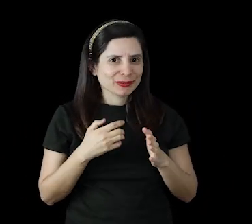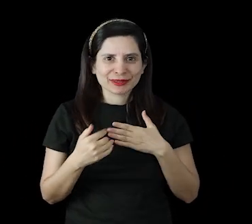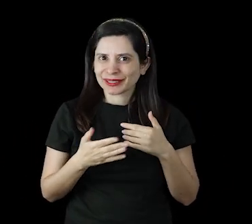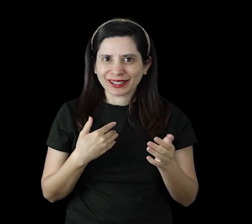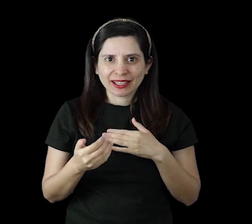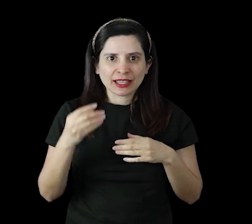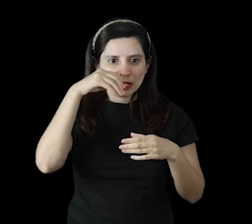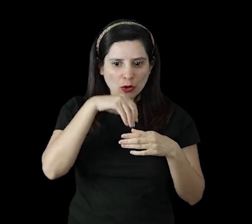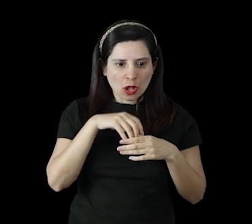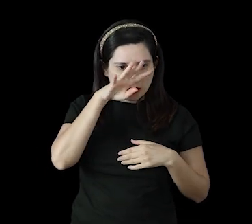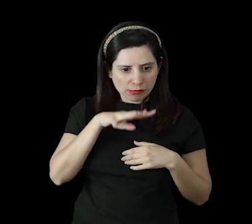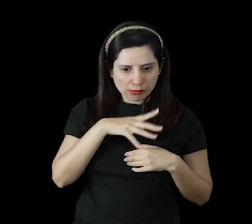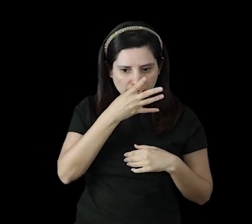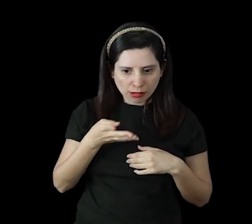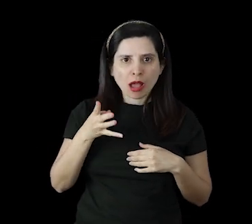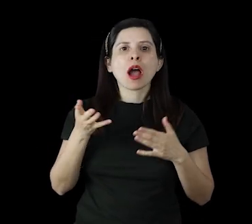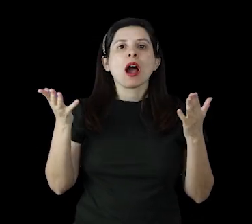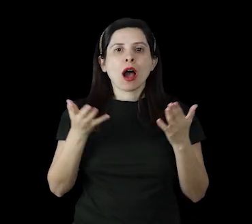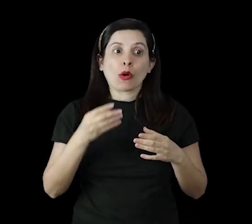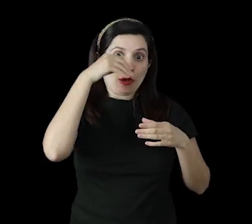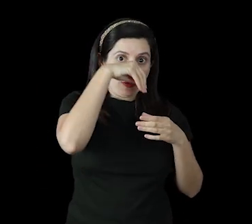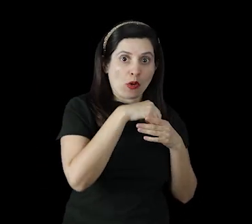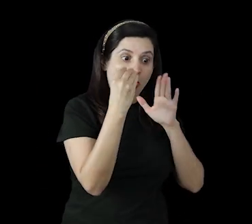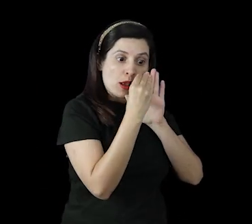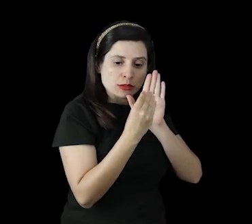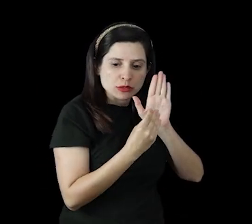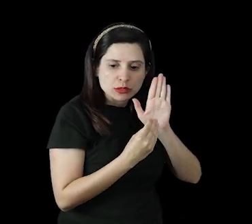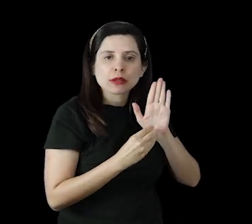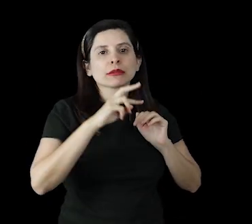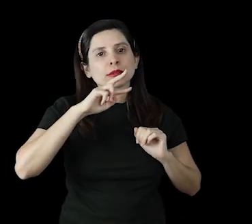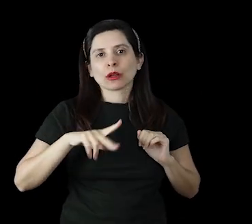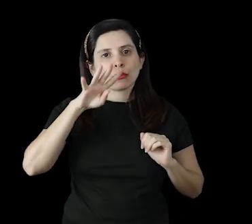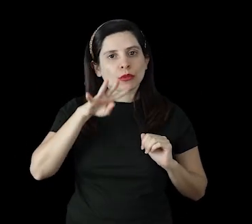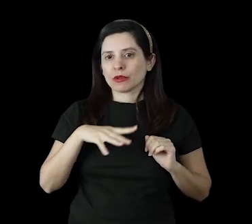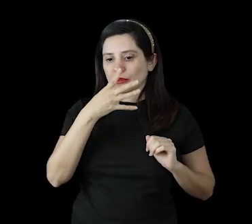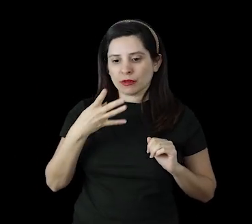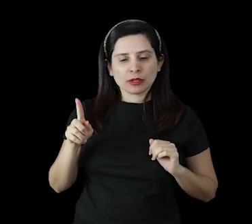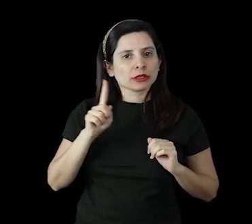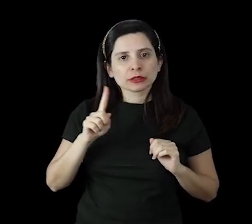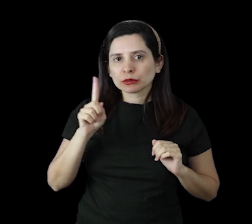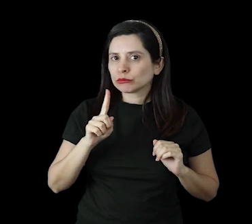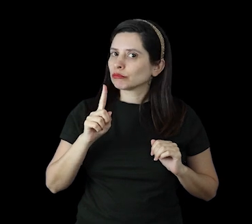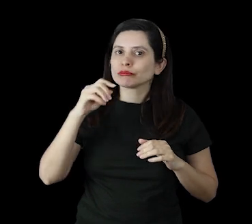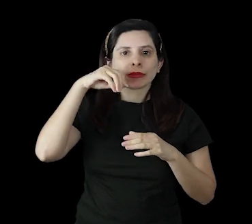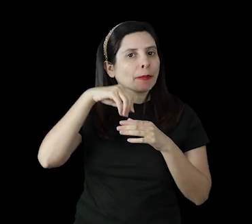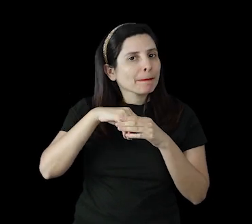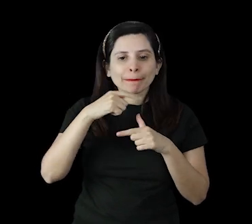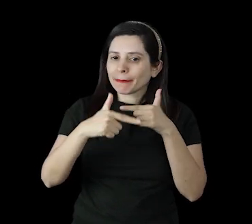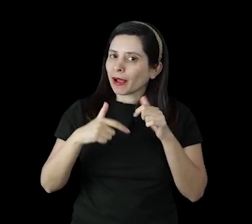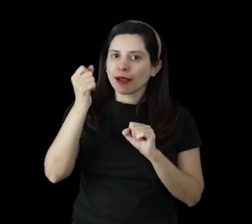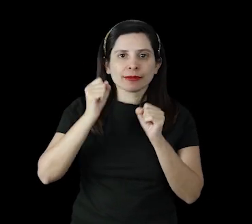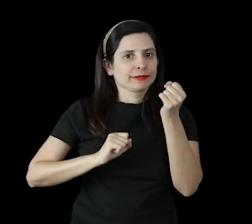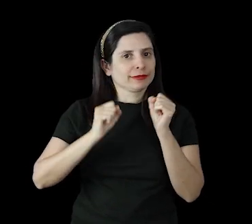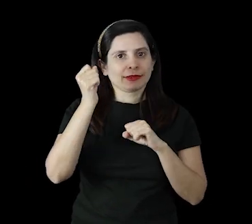pegar, colocar numa planilha e falar, agora eu vou colocar isso. Não, não é uma planilha, né? A gente não trabalha em fábrica, então eu acho